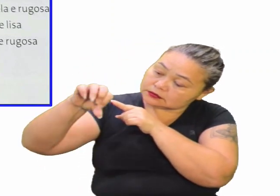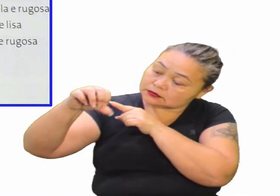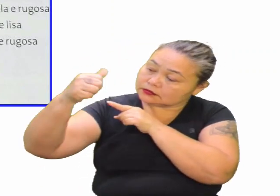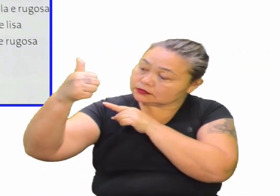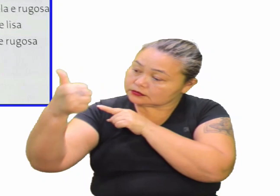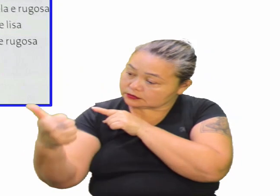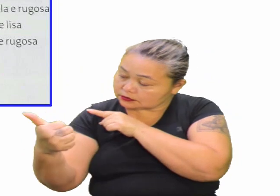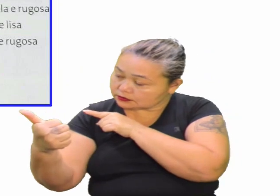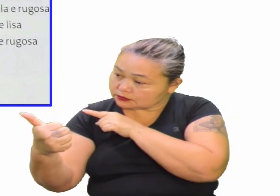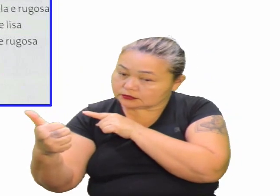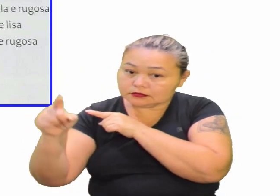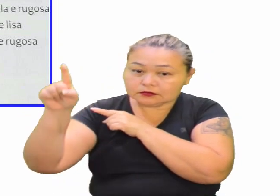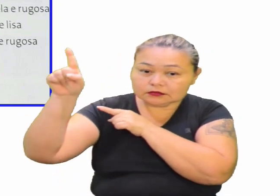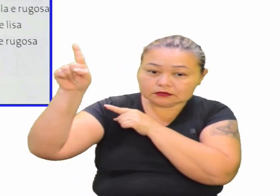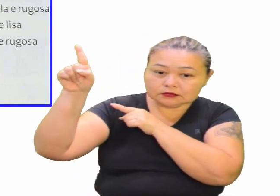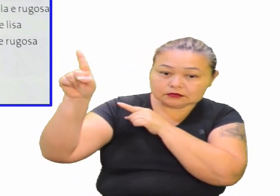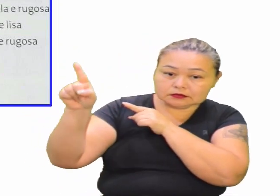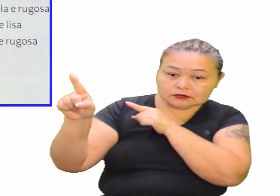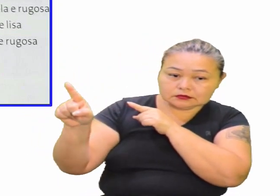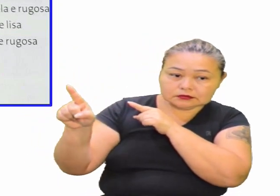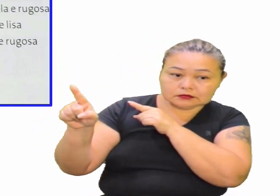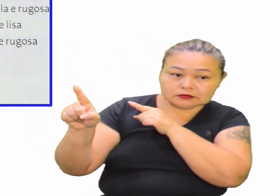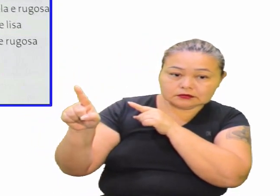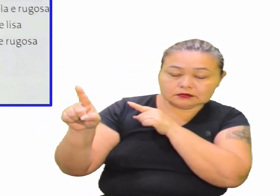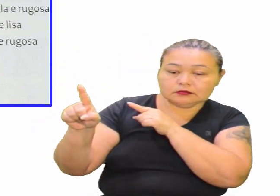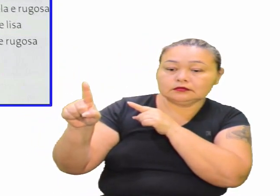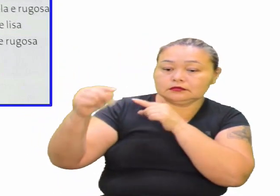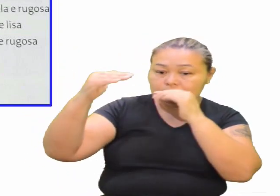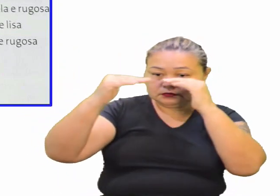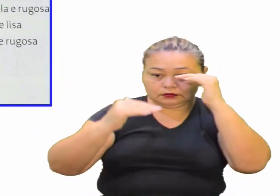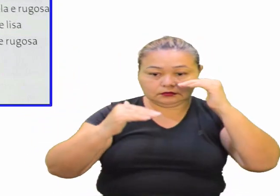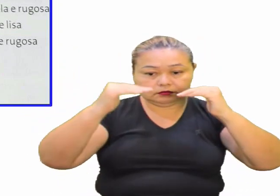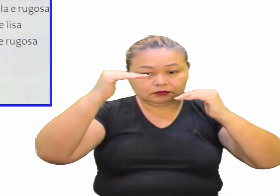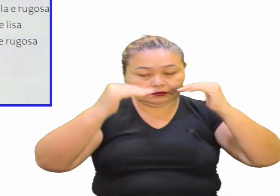9:3:1. Toda vez que as proporções